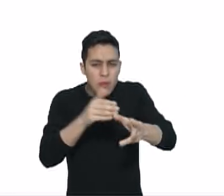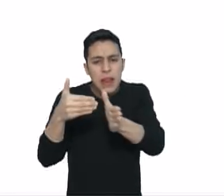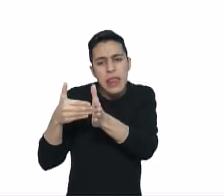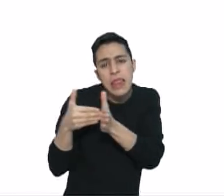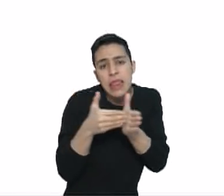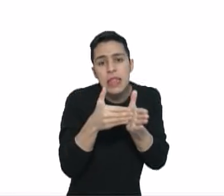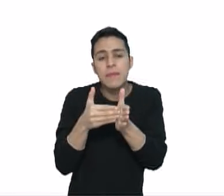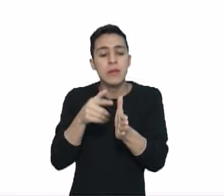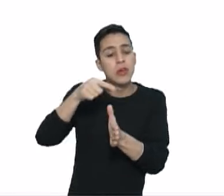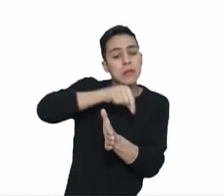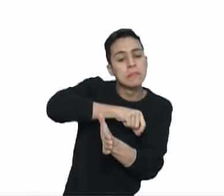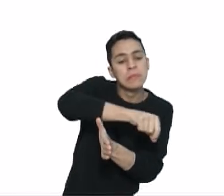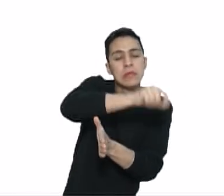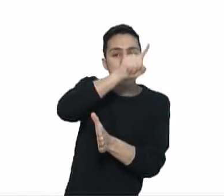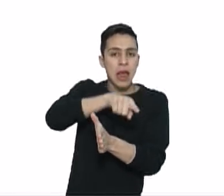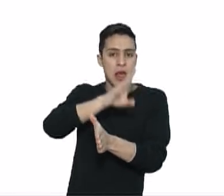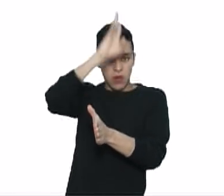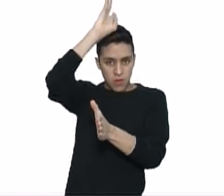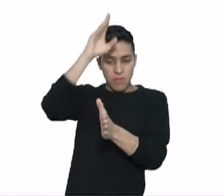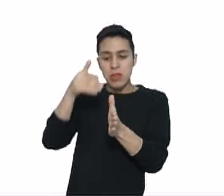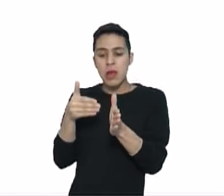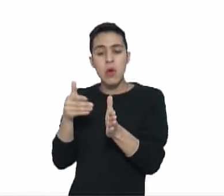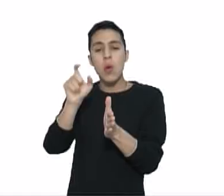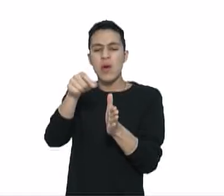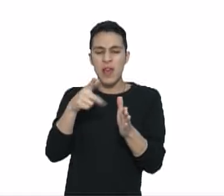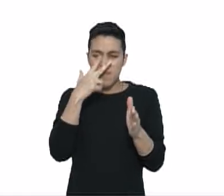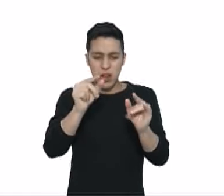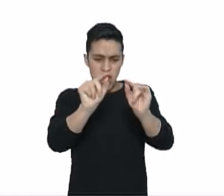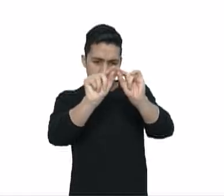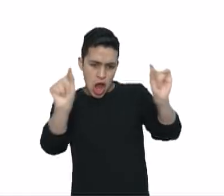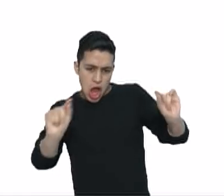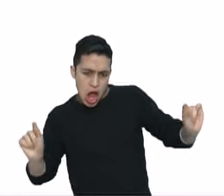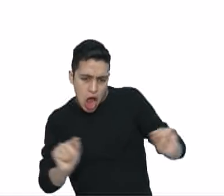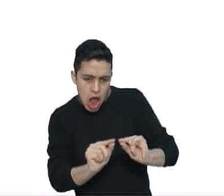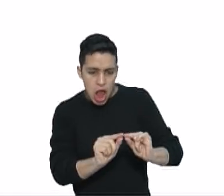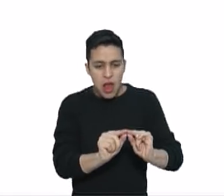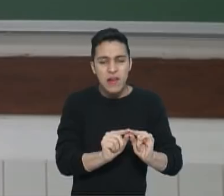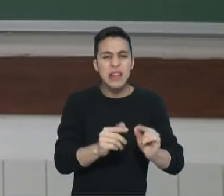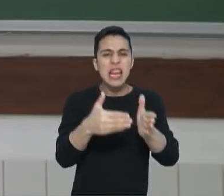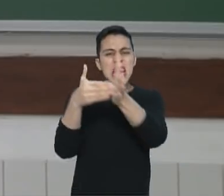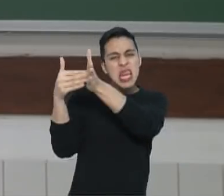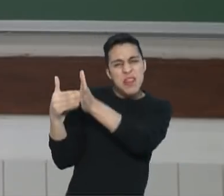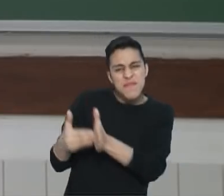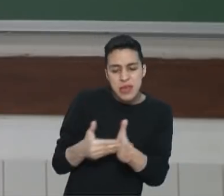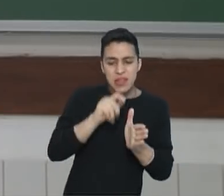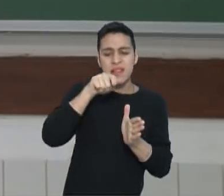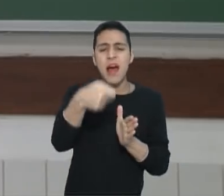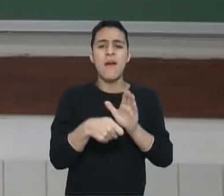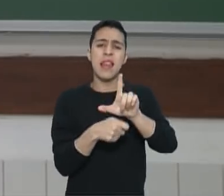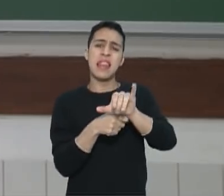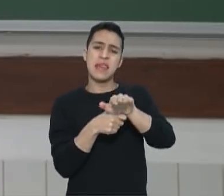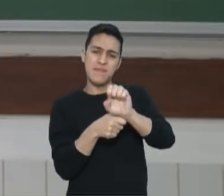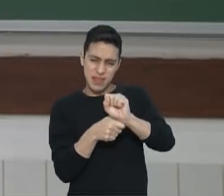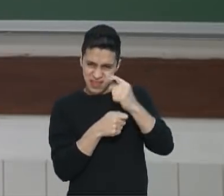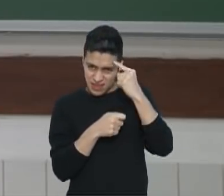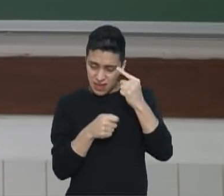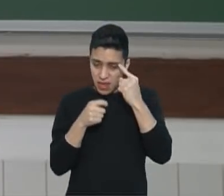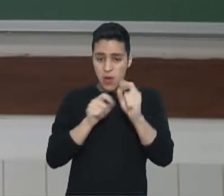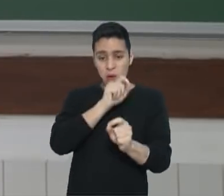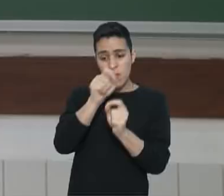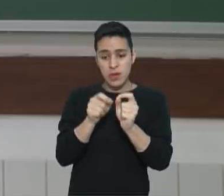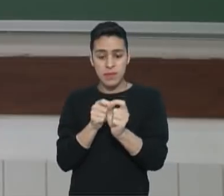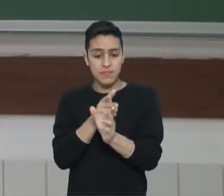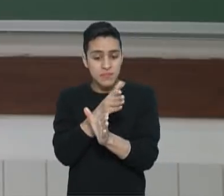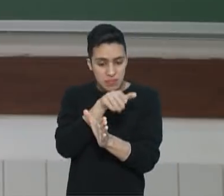nas bordas do seu império. Então, toda a fronteira do Império Romano é chamado de limes. E tudo que está à margem